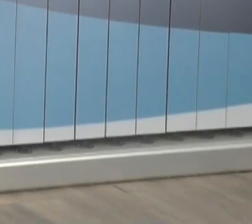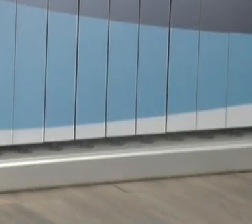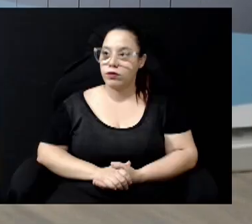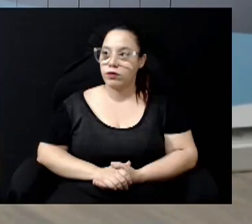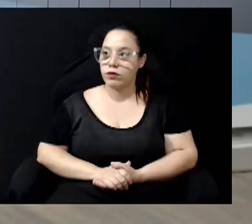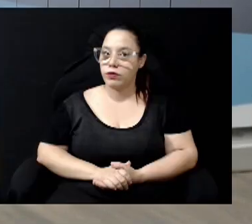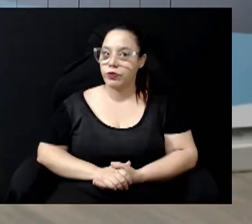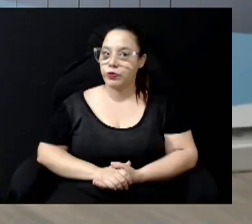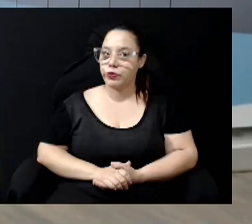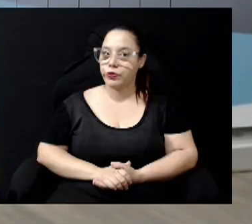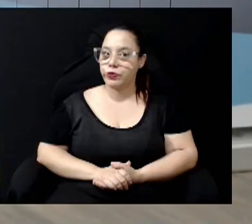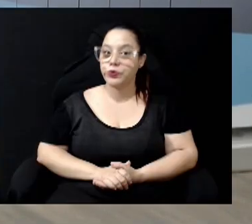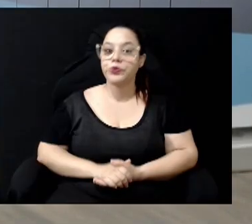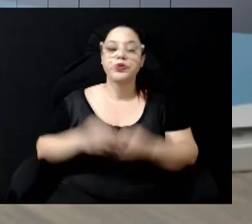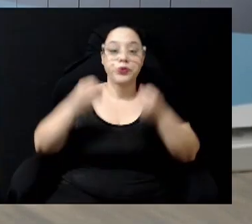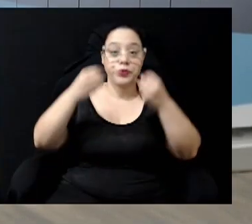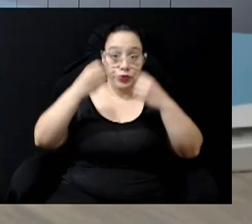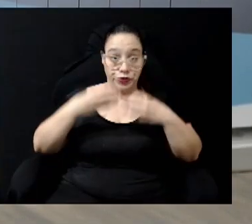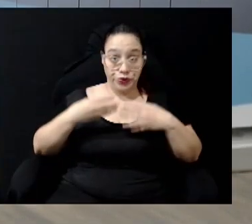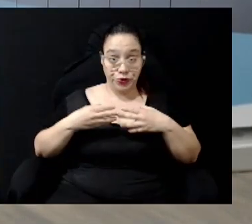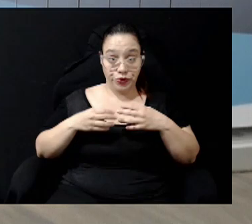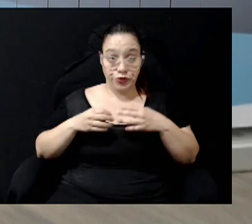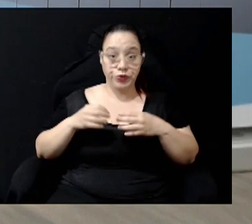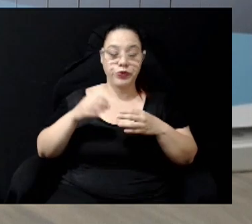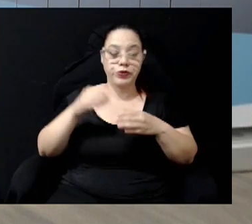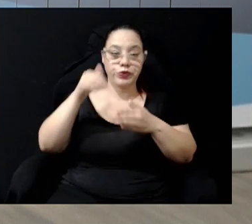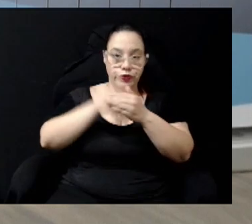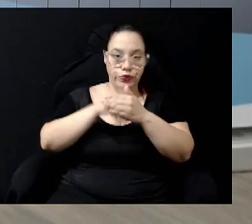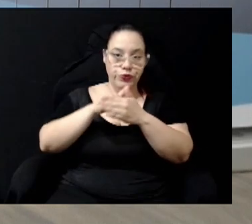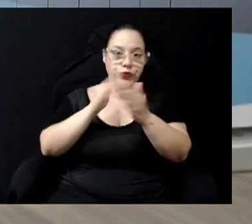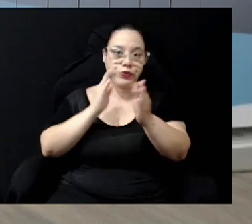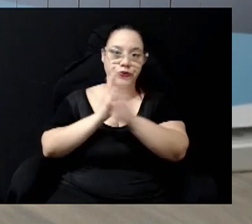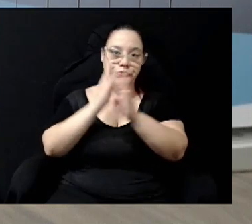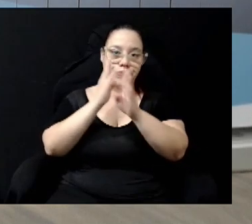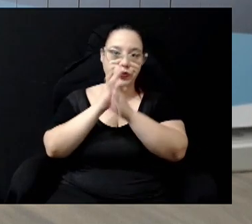Mais informações sobre as eleições você encontra lá no site